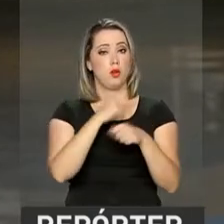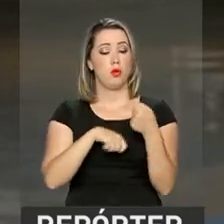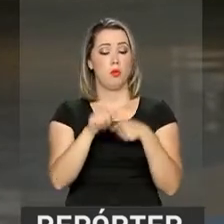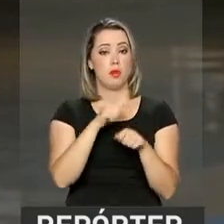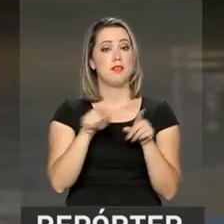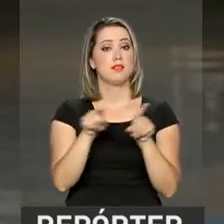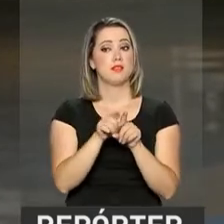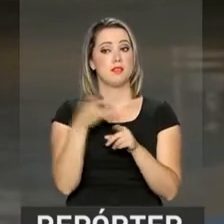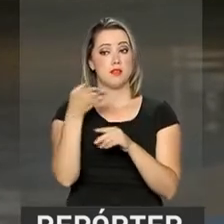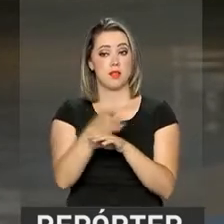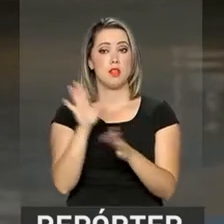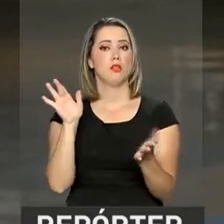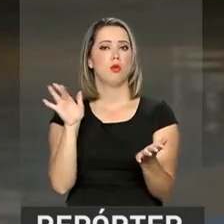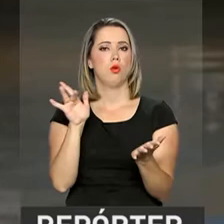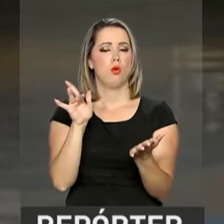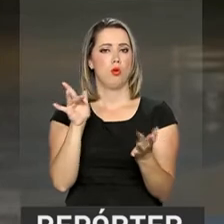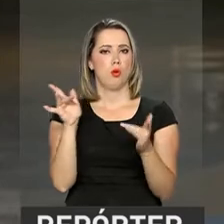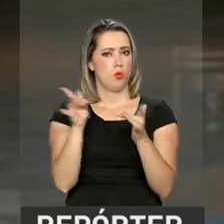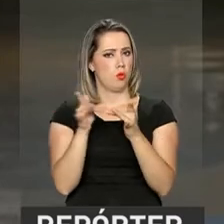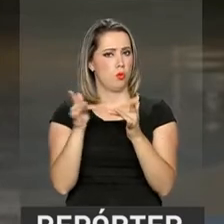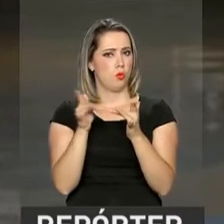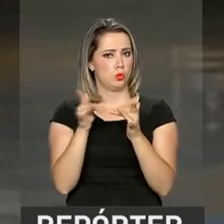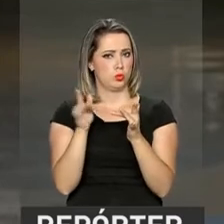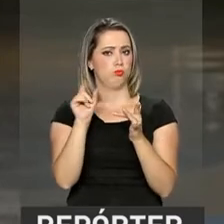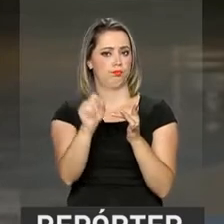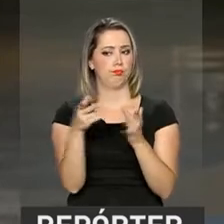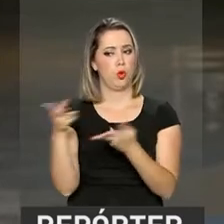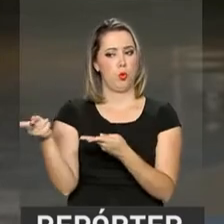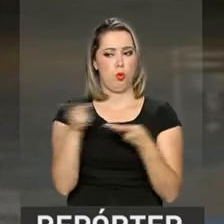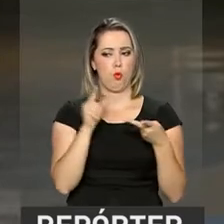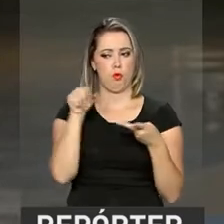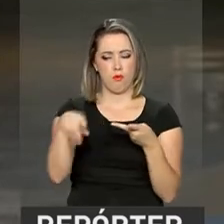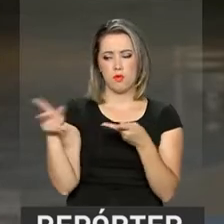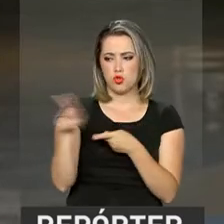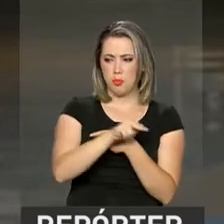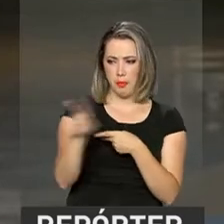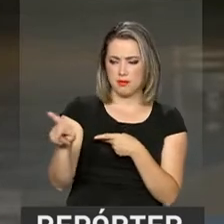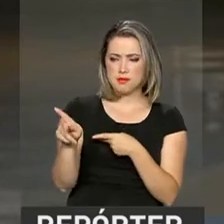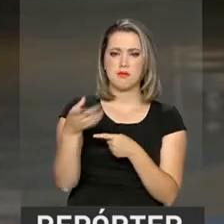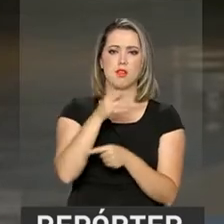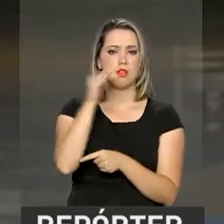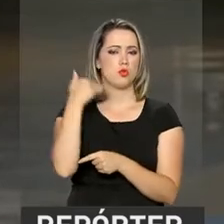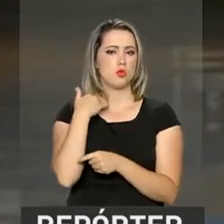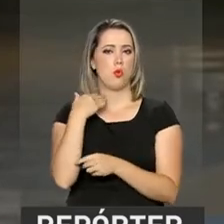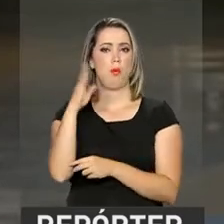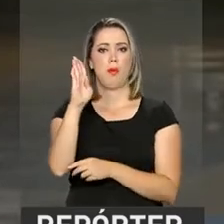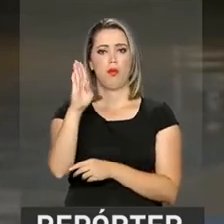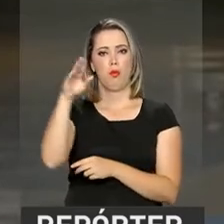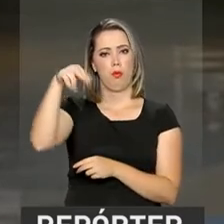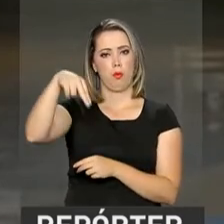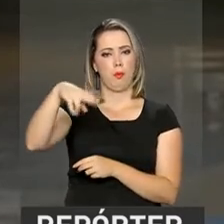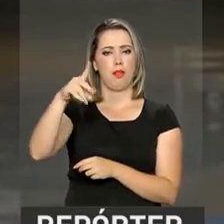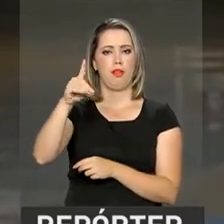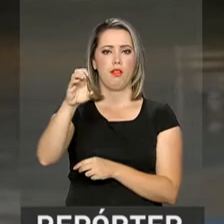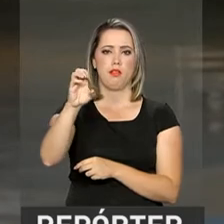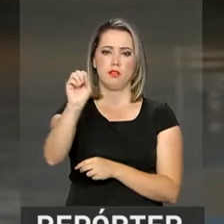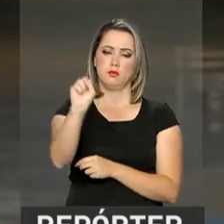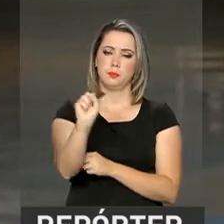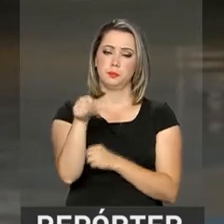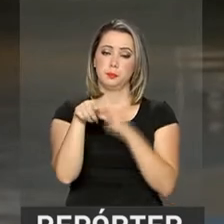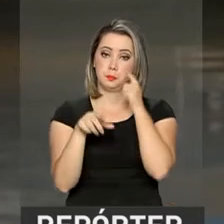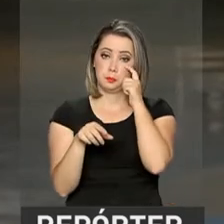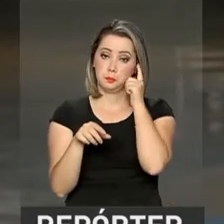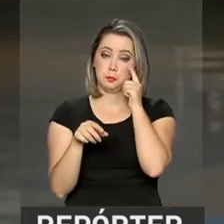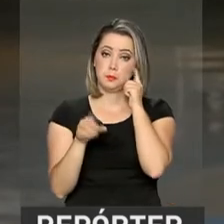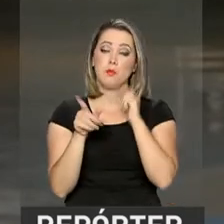do presidente michel temer para presidir o banco nacional de desenvolvimento econômico e social rabello de castro estava